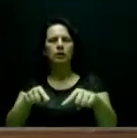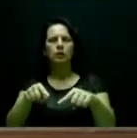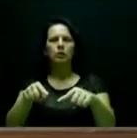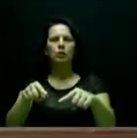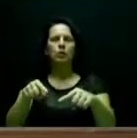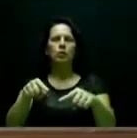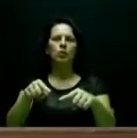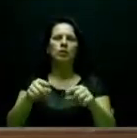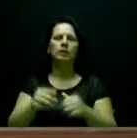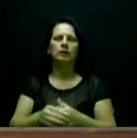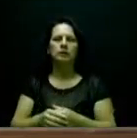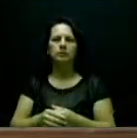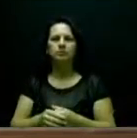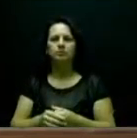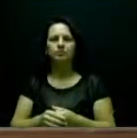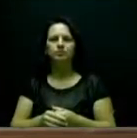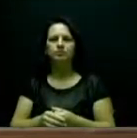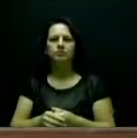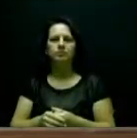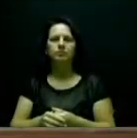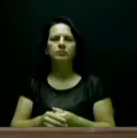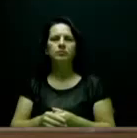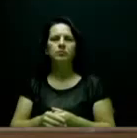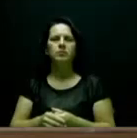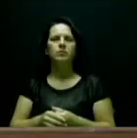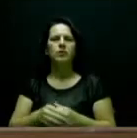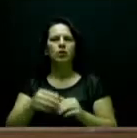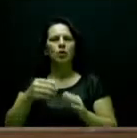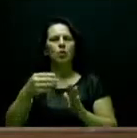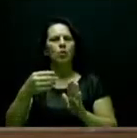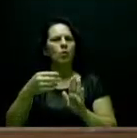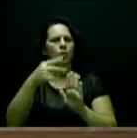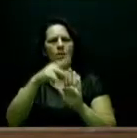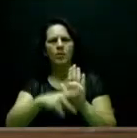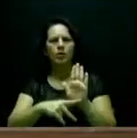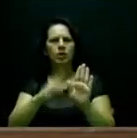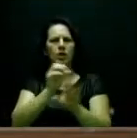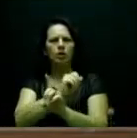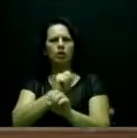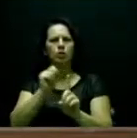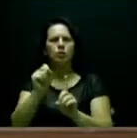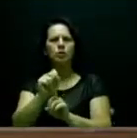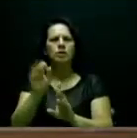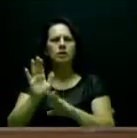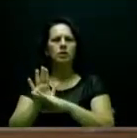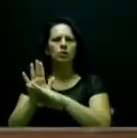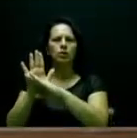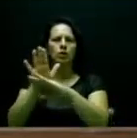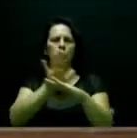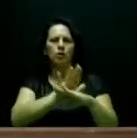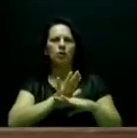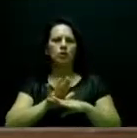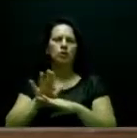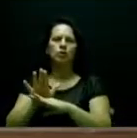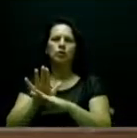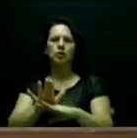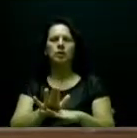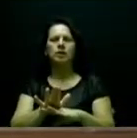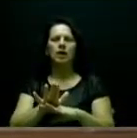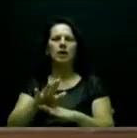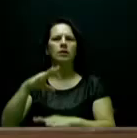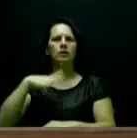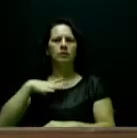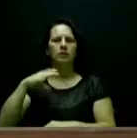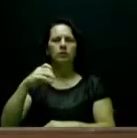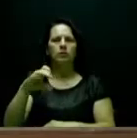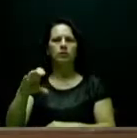se manifestará em qualquer hipótese contra qualquer projeto social que venha para esta casa, que venha em benefício do